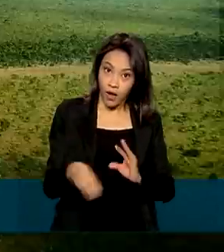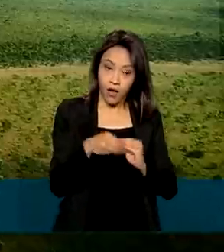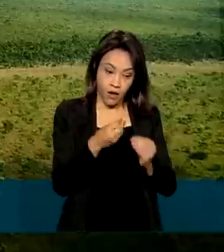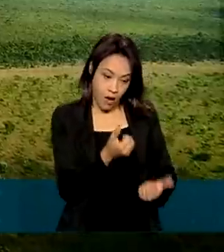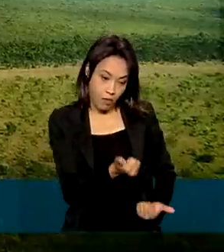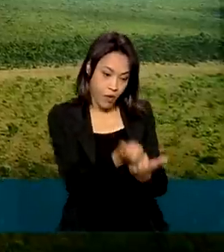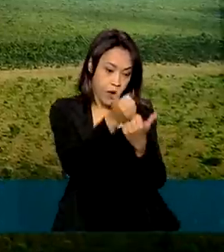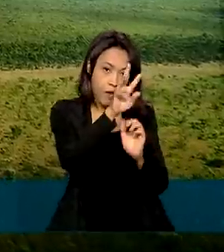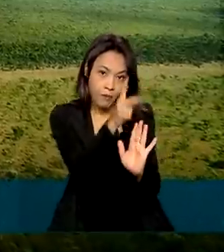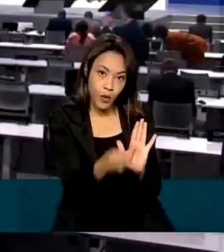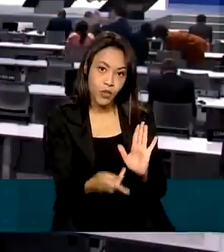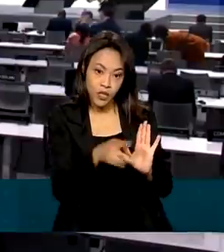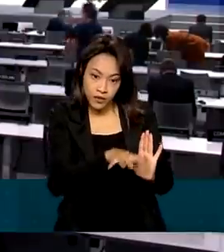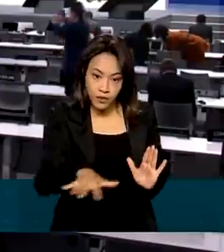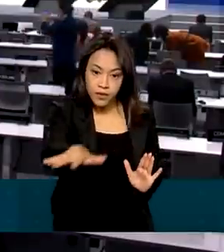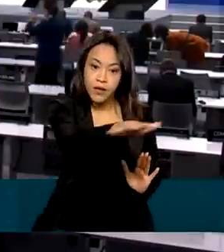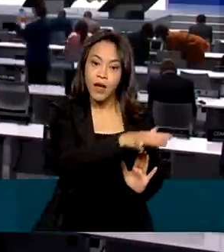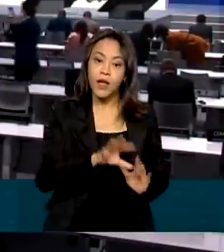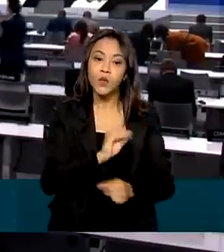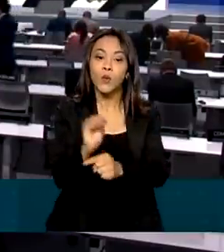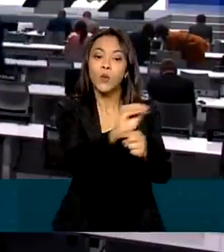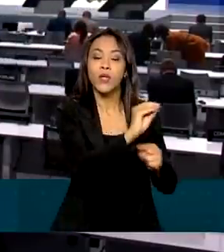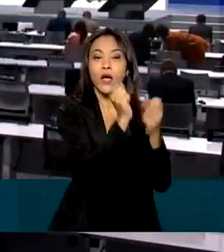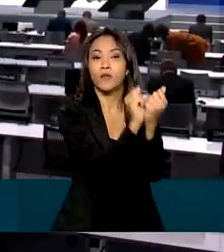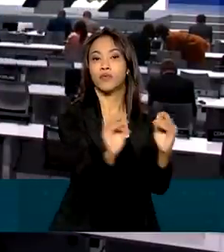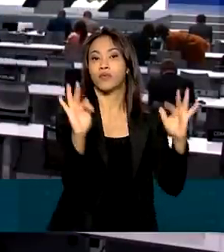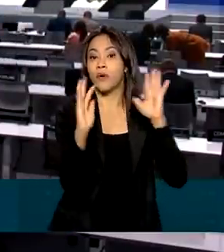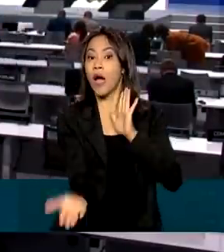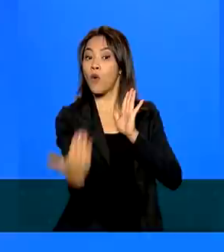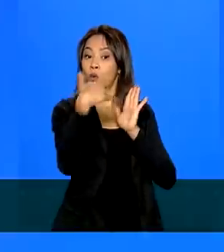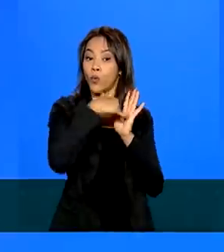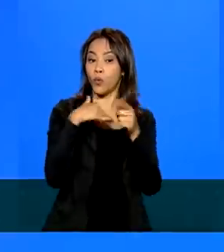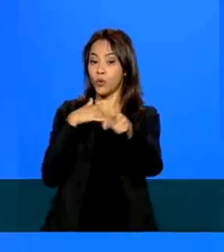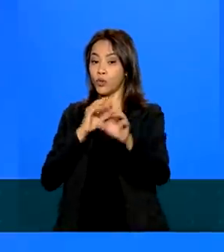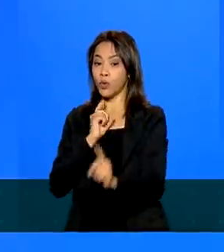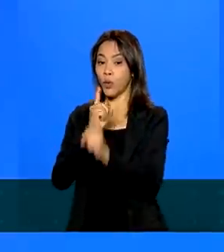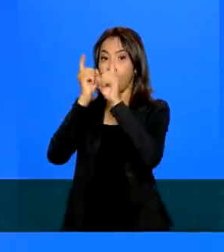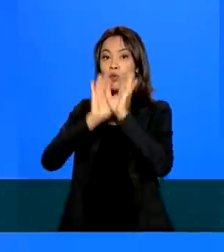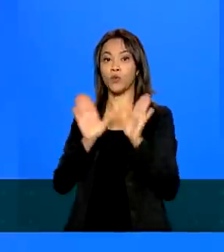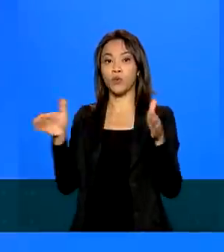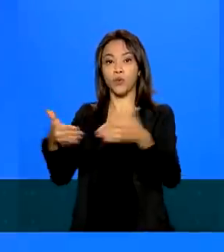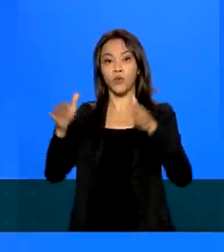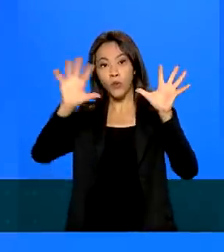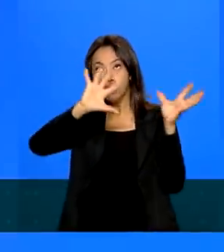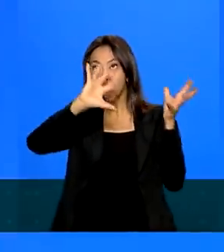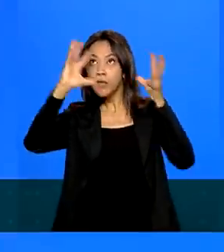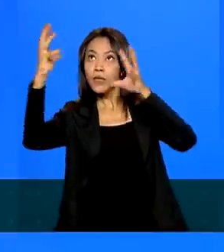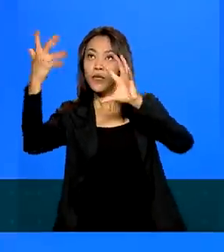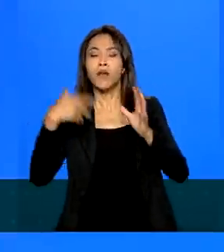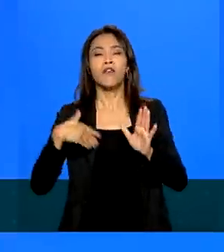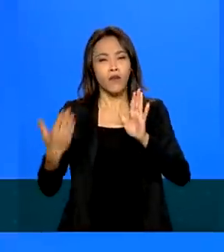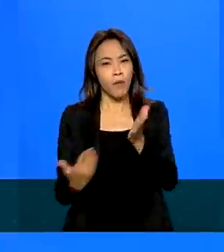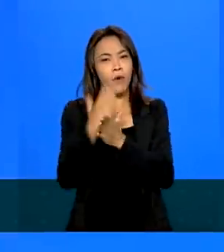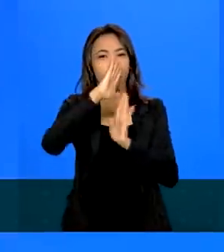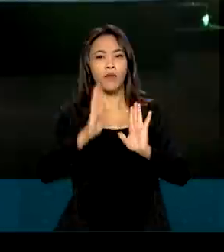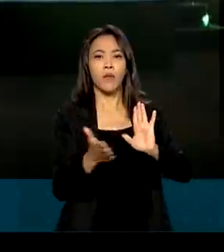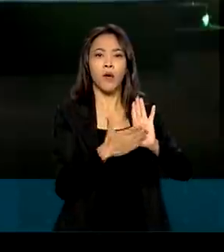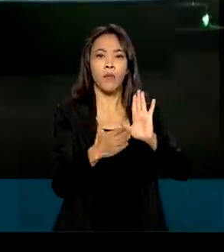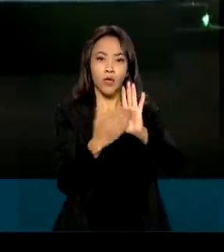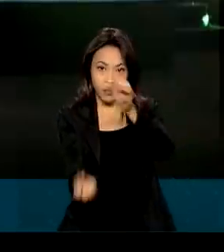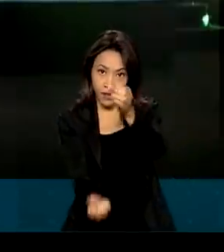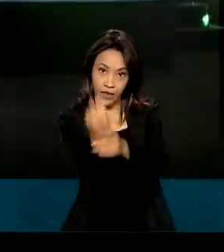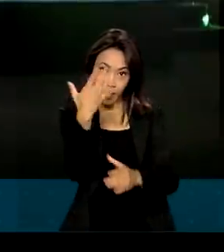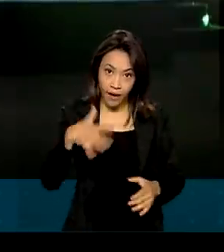financiar projetos verdes a última Cúpula do clima em Glasgow na Escócia em que foi aprovada a proposta de criação